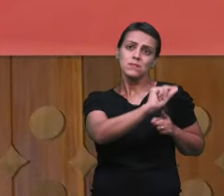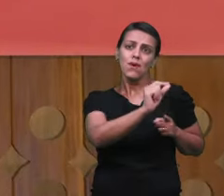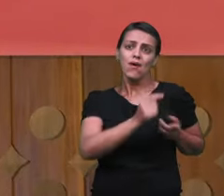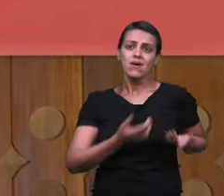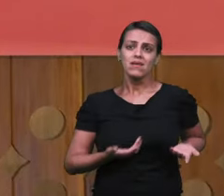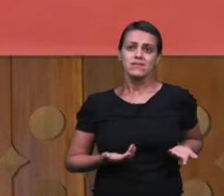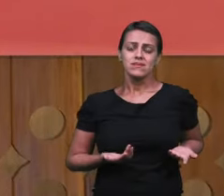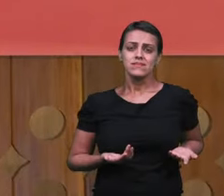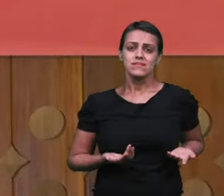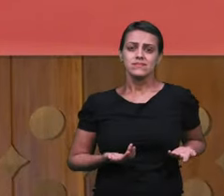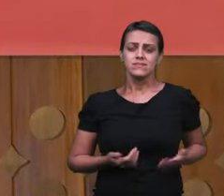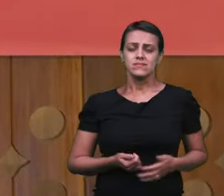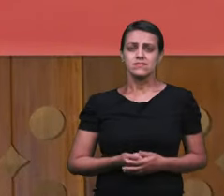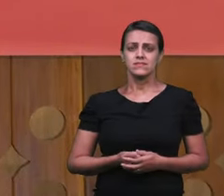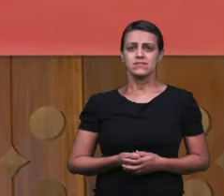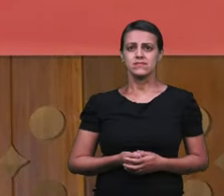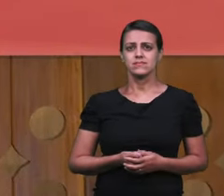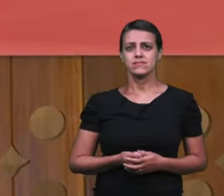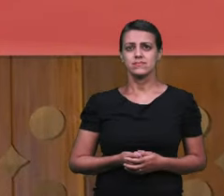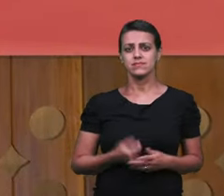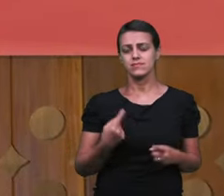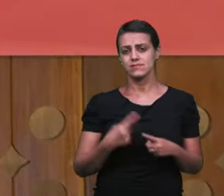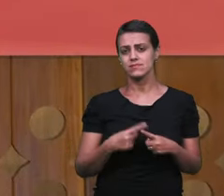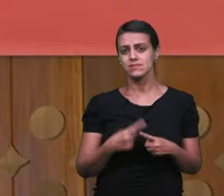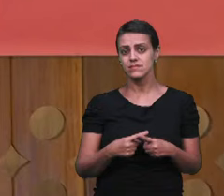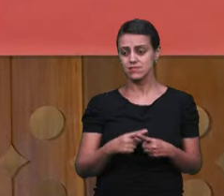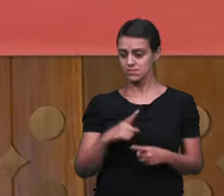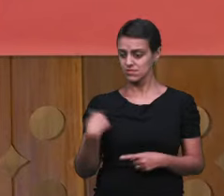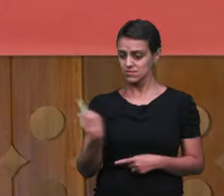Porque se o rebanho não souber